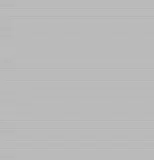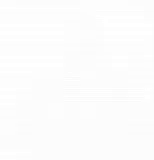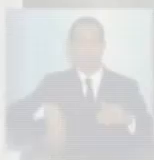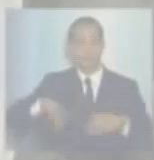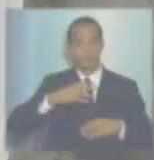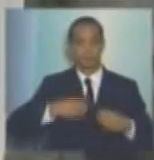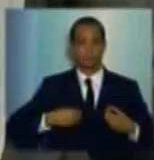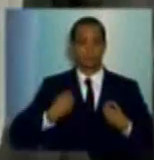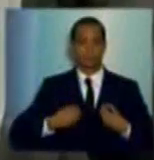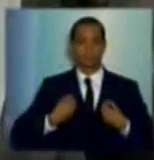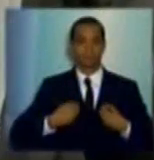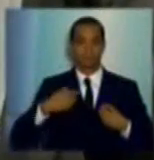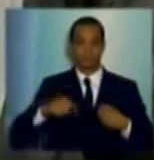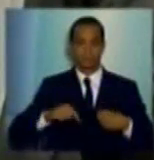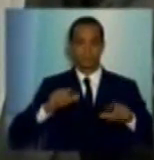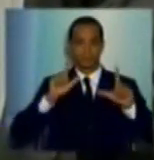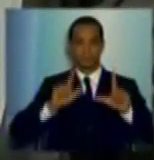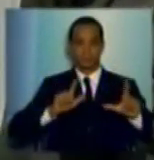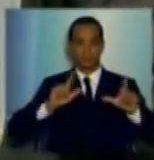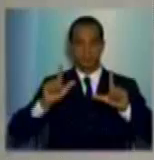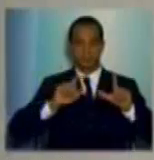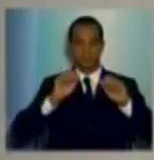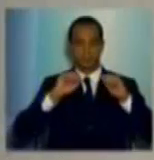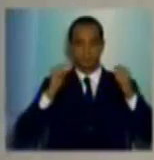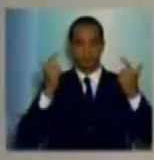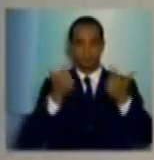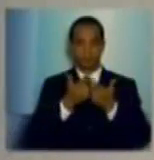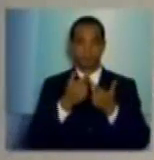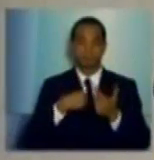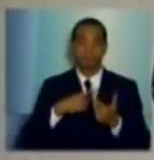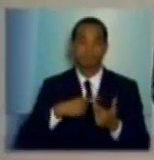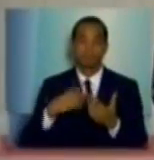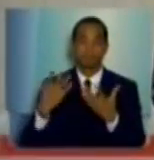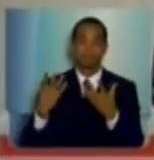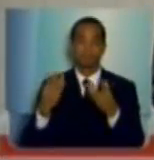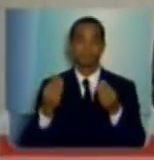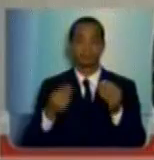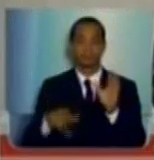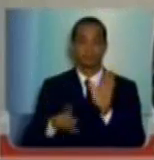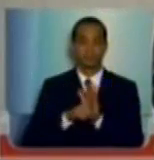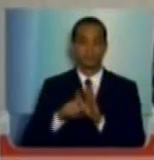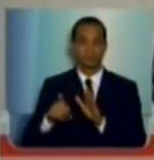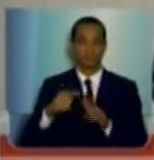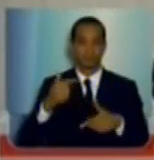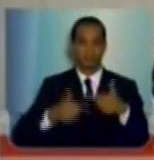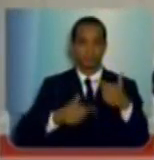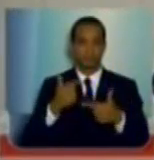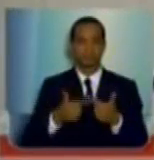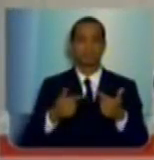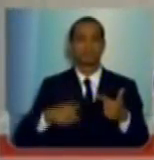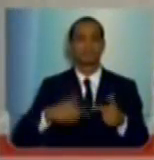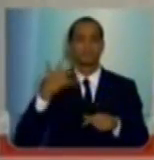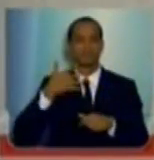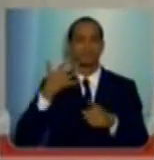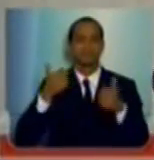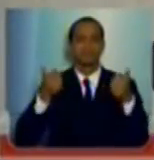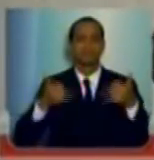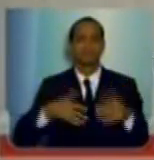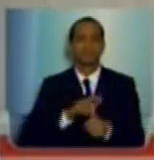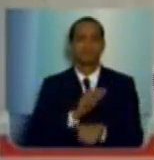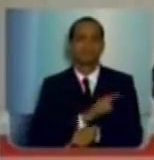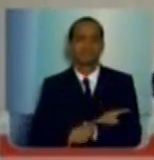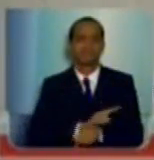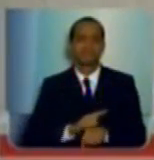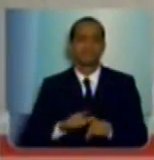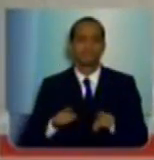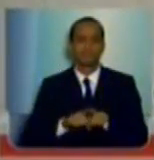ditador da TV Assembleia tenho feito aqui muitas intervenções na Tribuna a respeito da educação e sobretudo